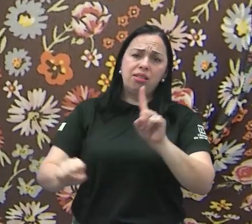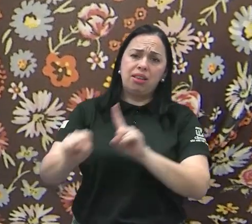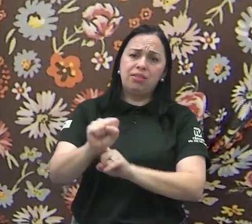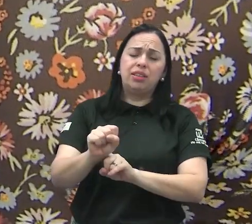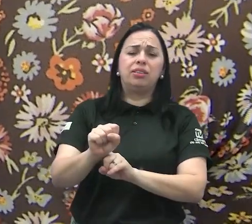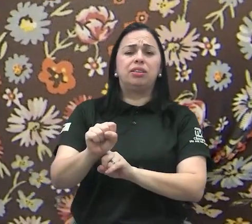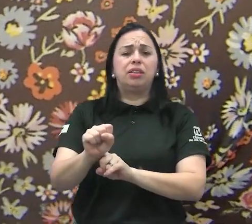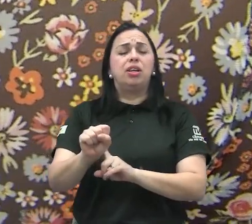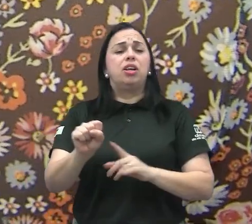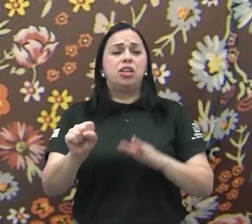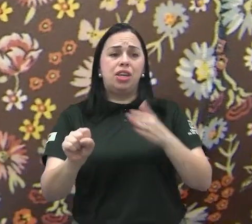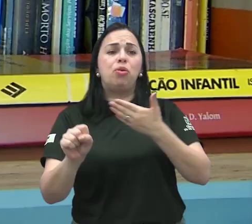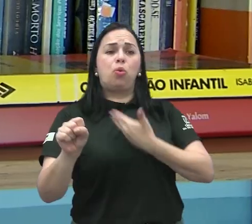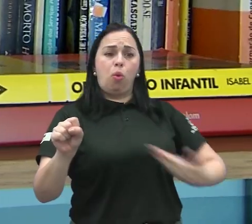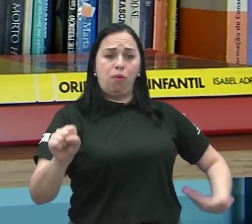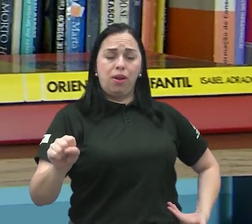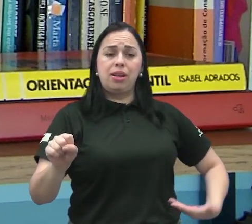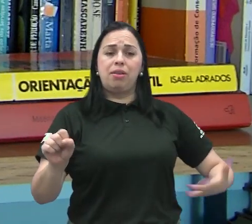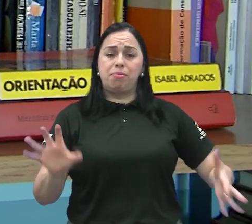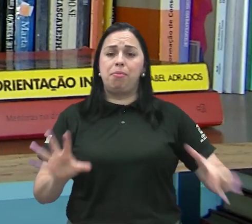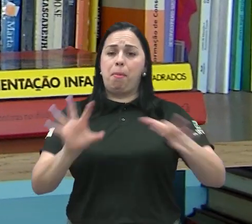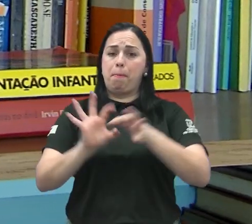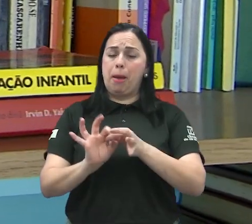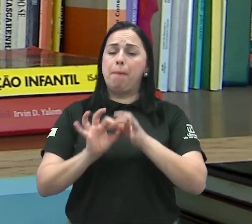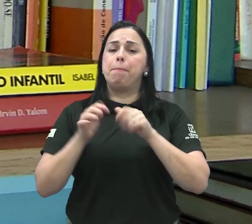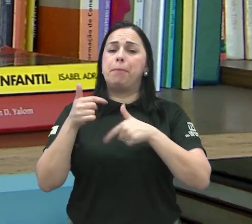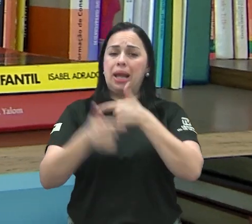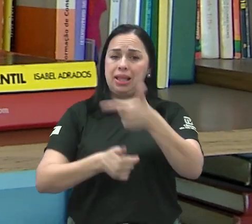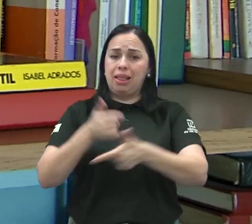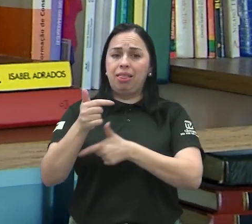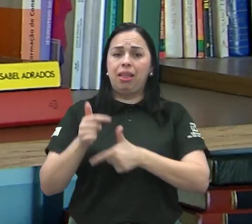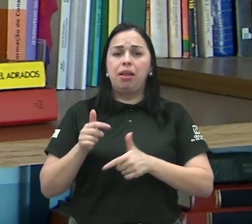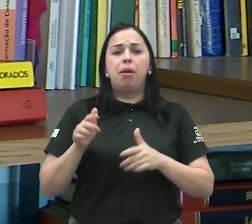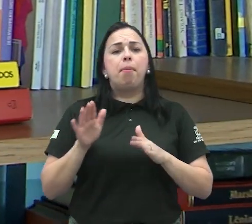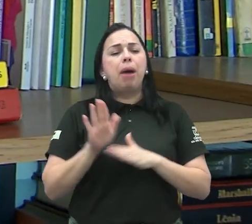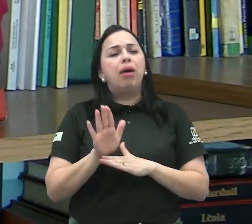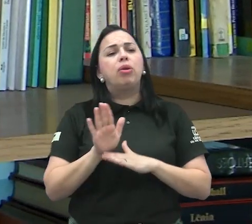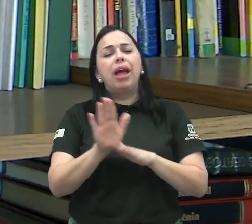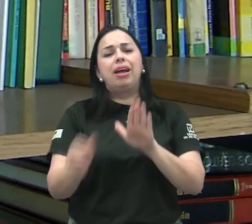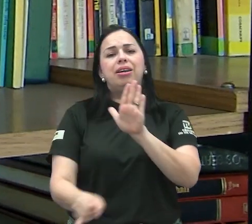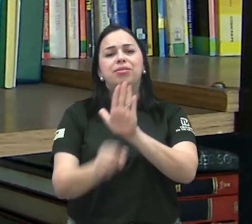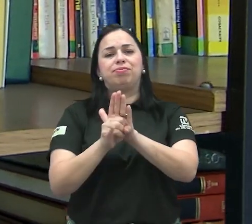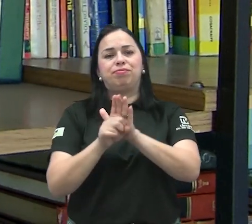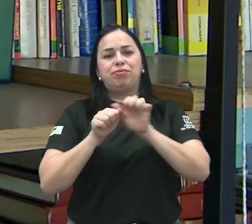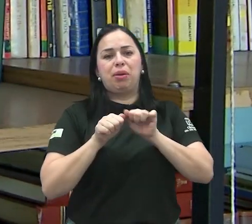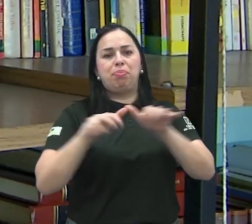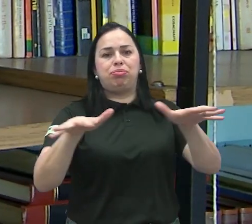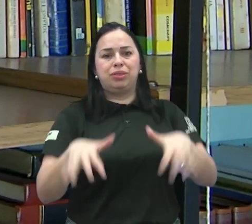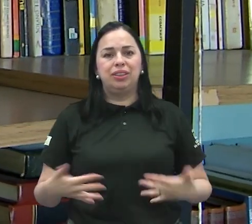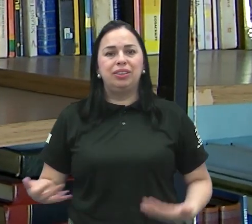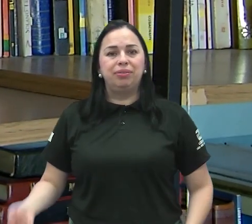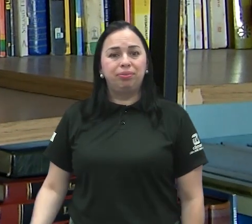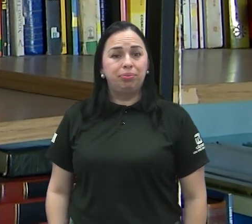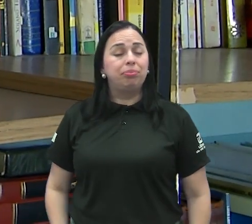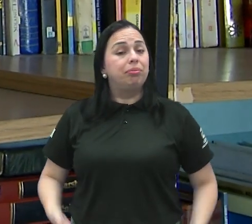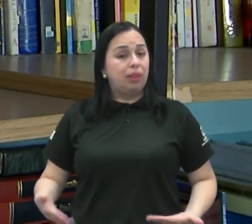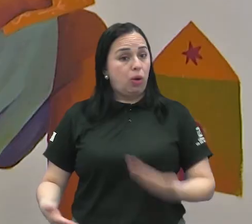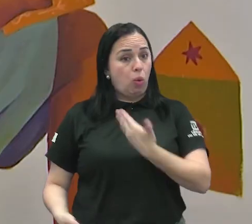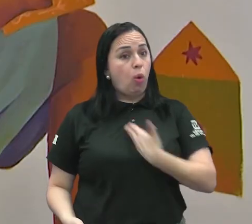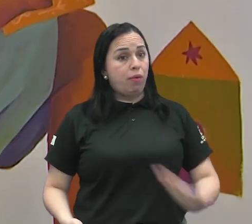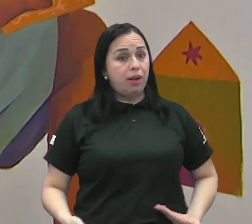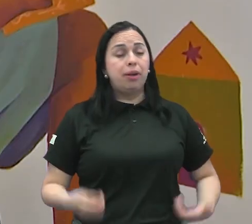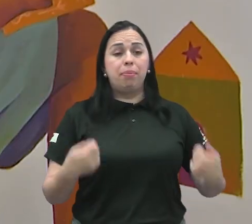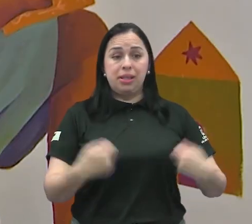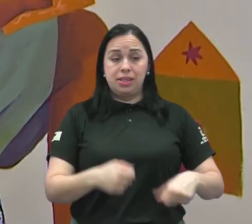pondera que a sociedade civil e o poder público precisam trabalhar juntos para construir uma nova realidade.